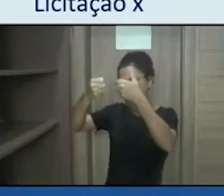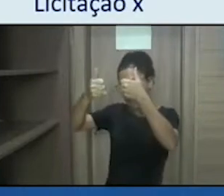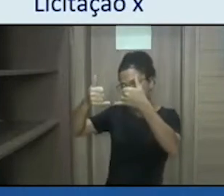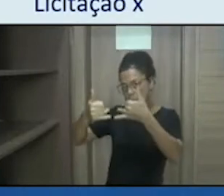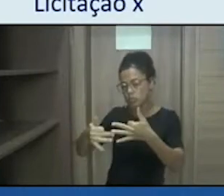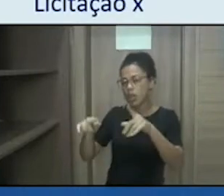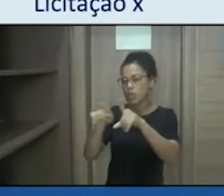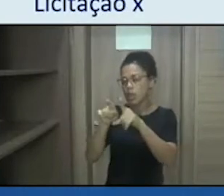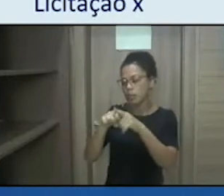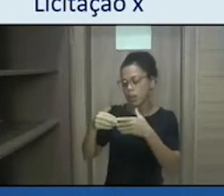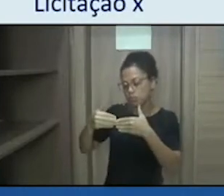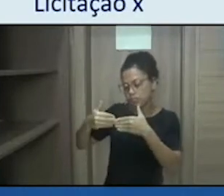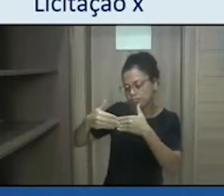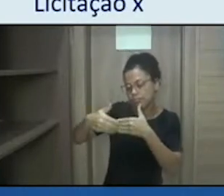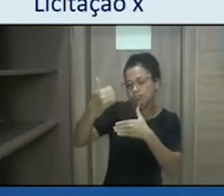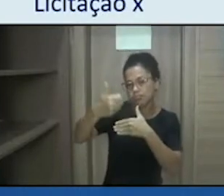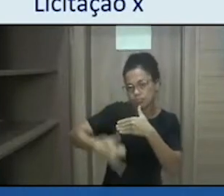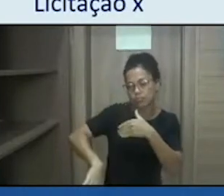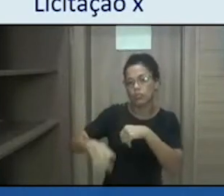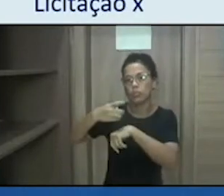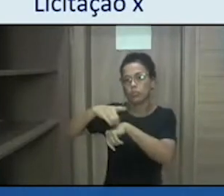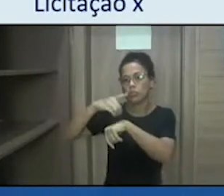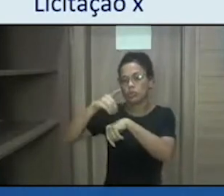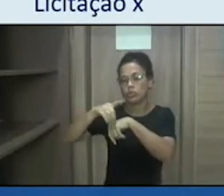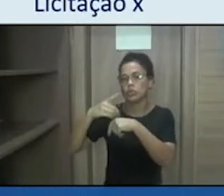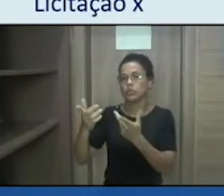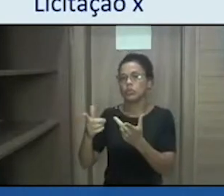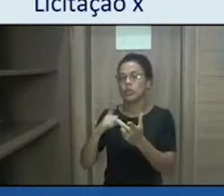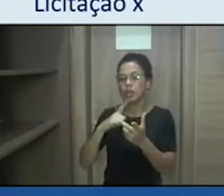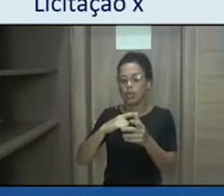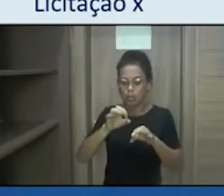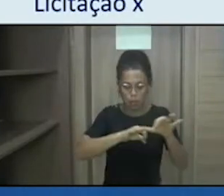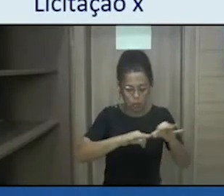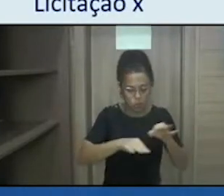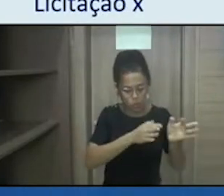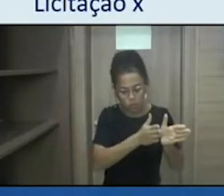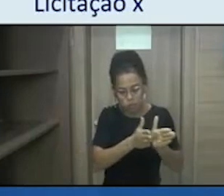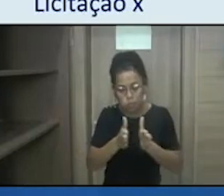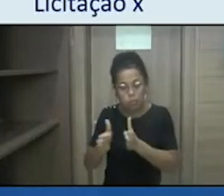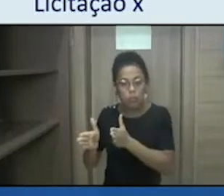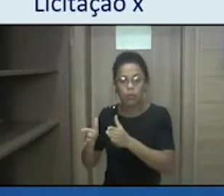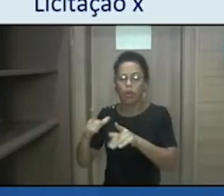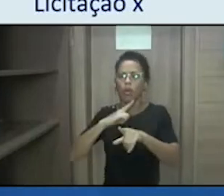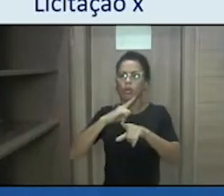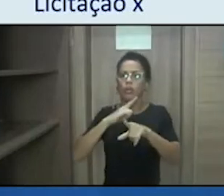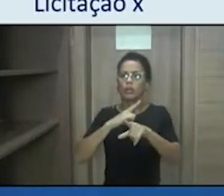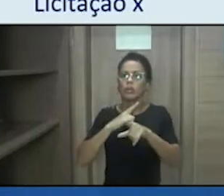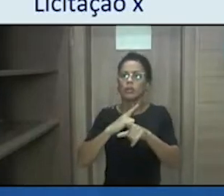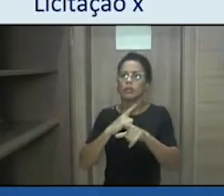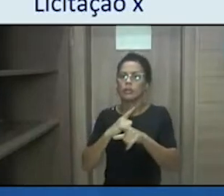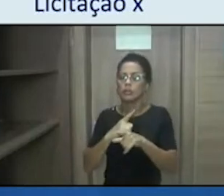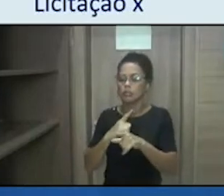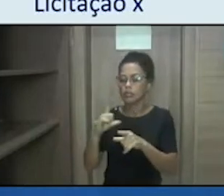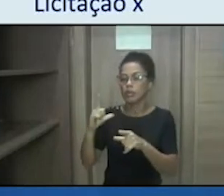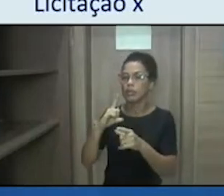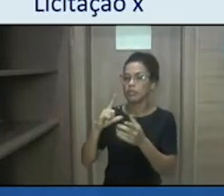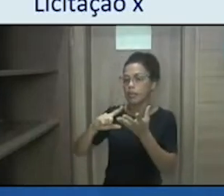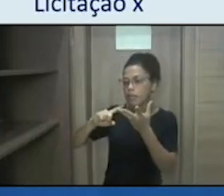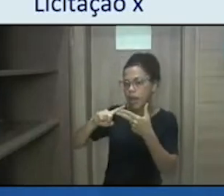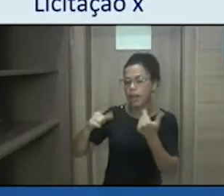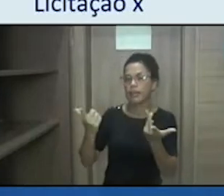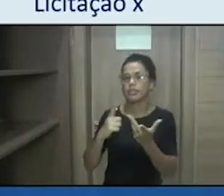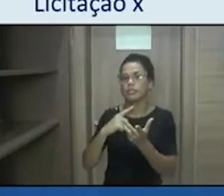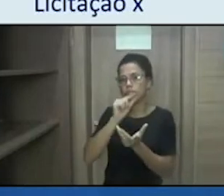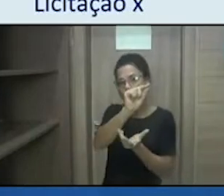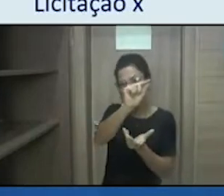digital também é algo em andamento, e eu diria que é um embrião em muitos lugares,